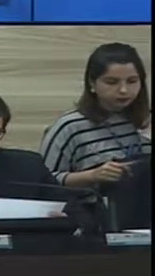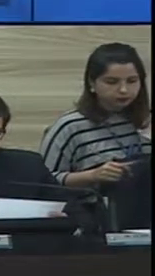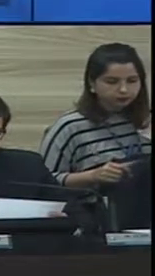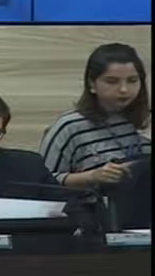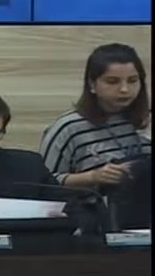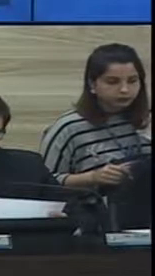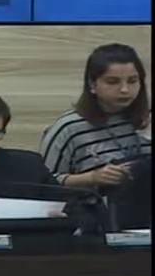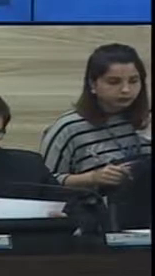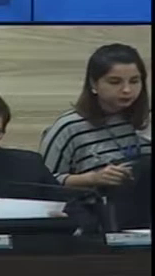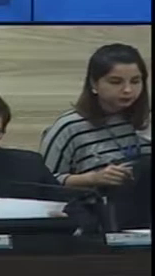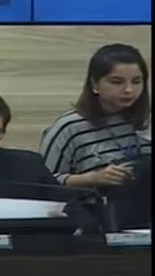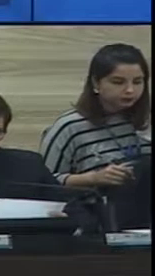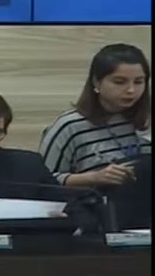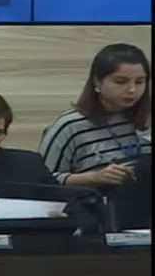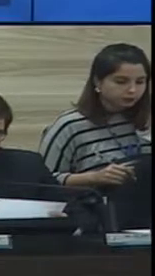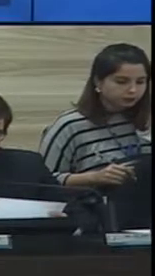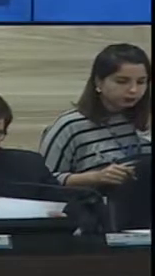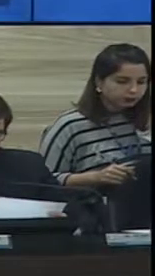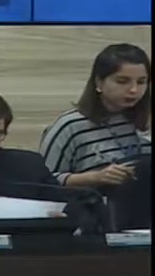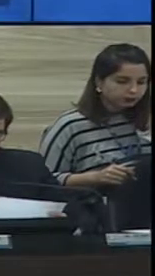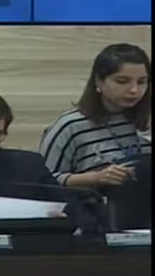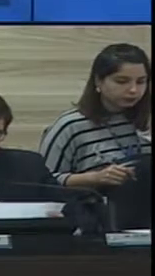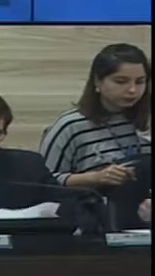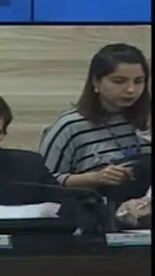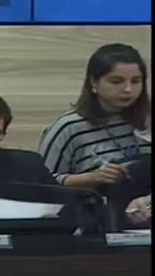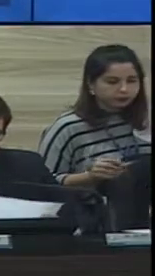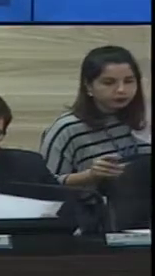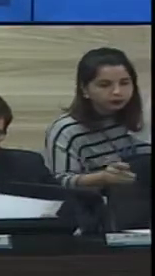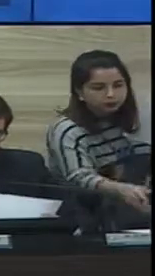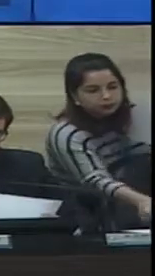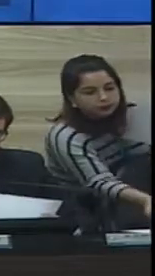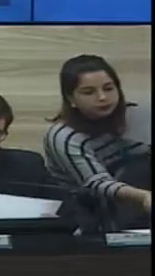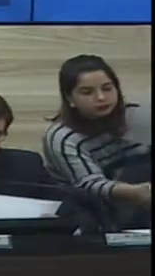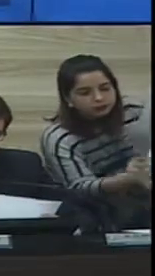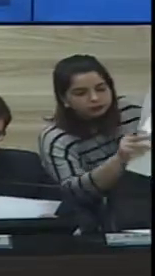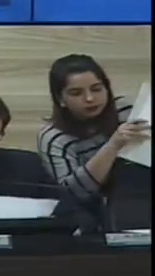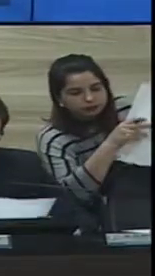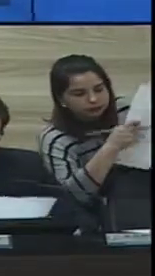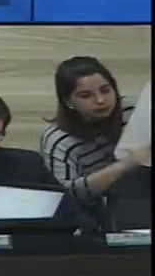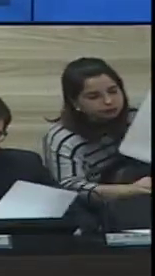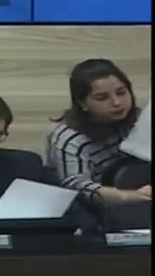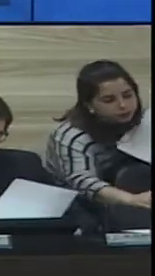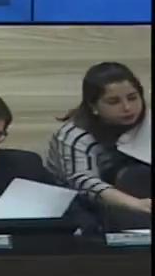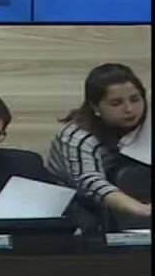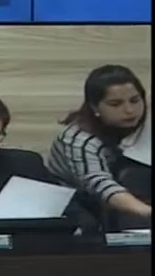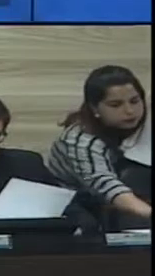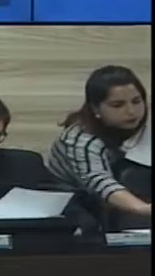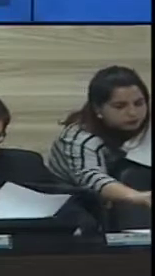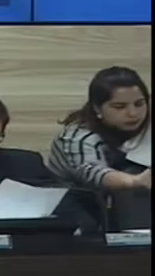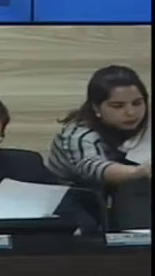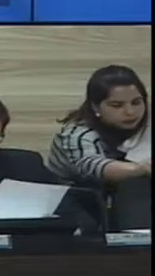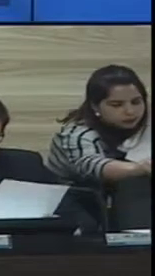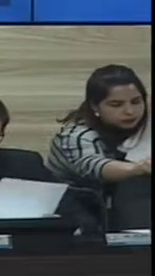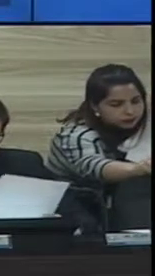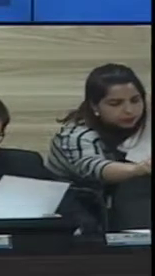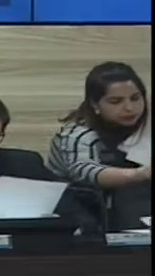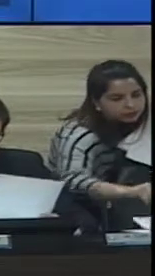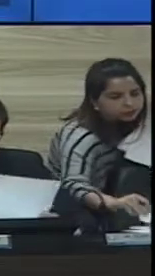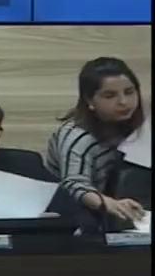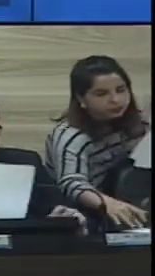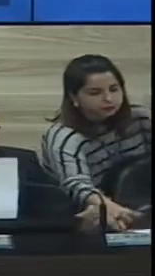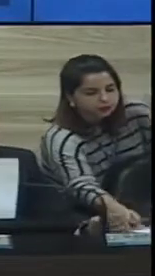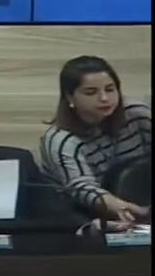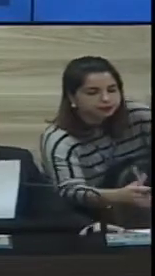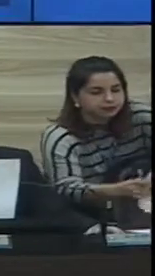telefônicas à Prefeitura de Limeira, em troca da utilização da área para instalação de antenas e telefonia. Vereadora